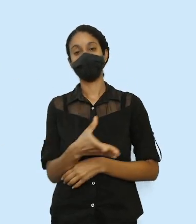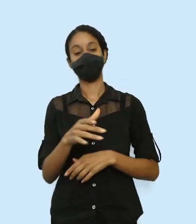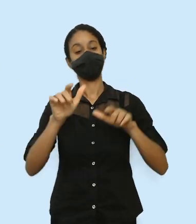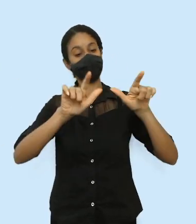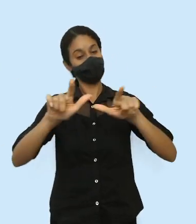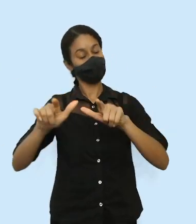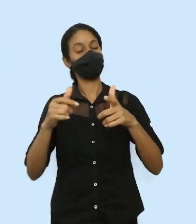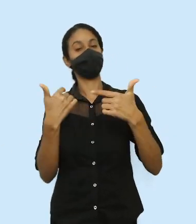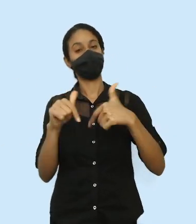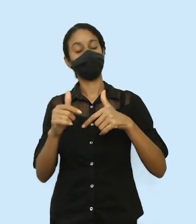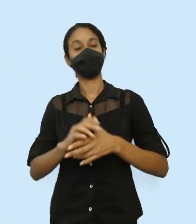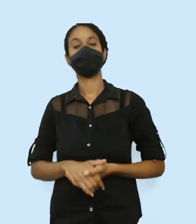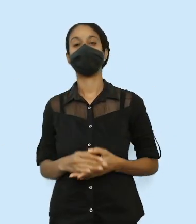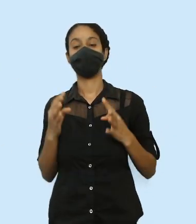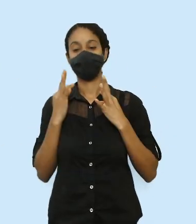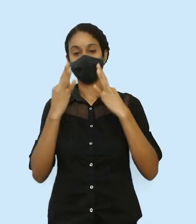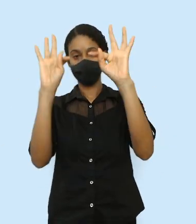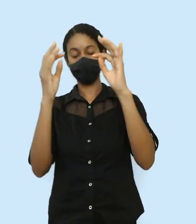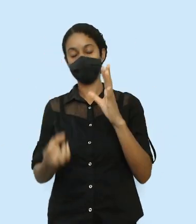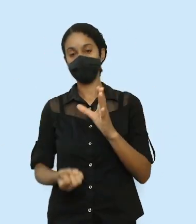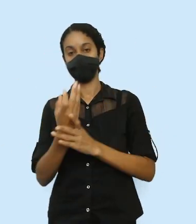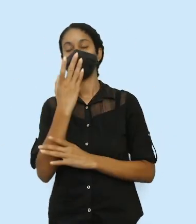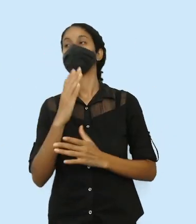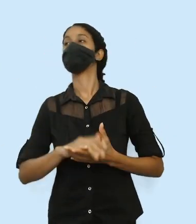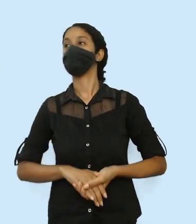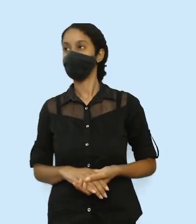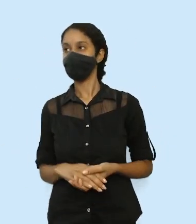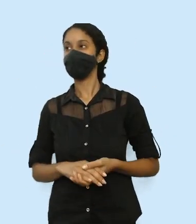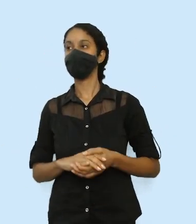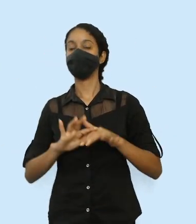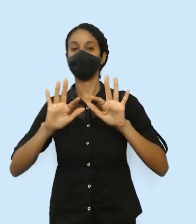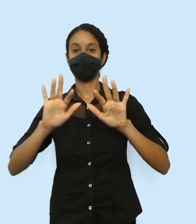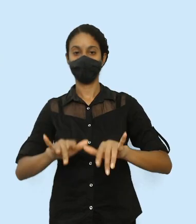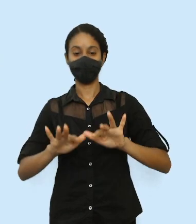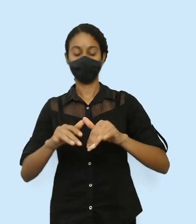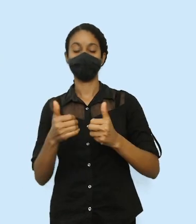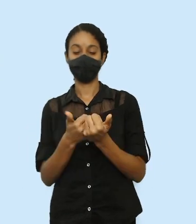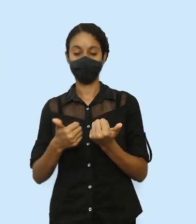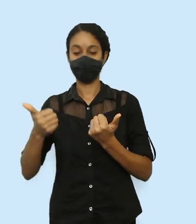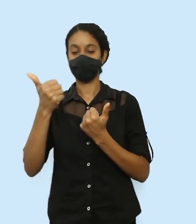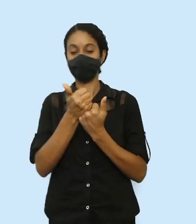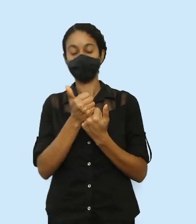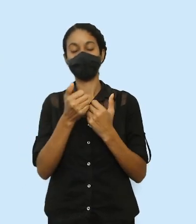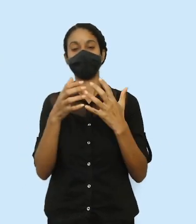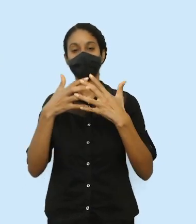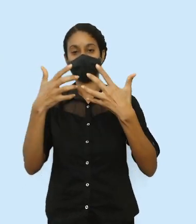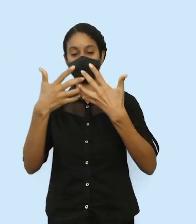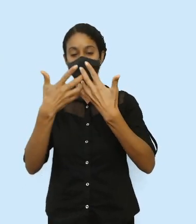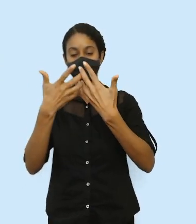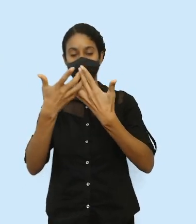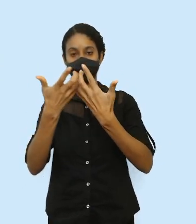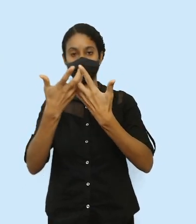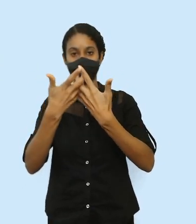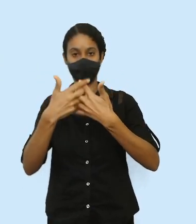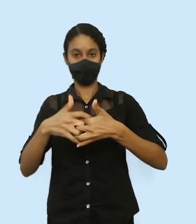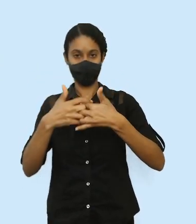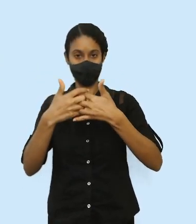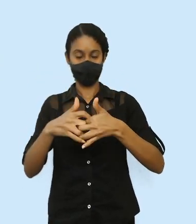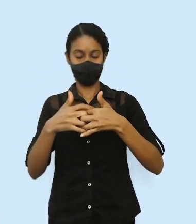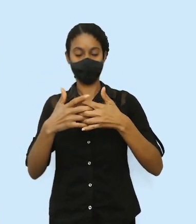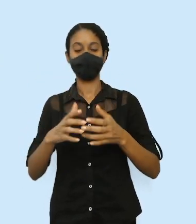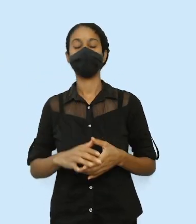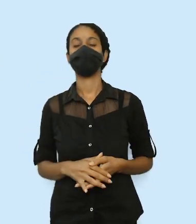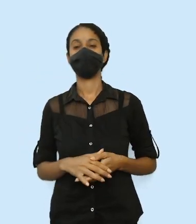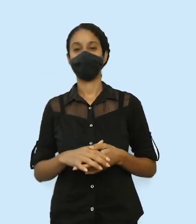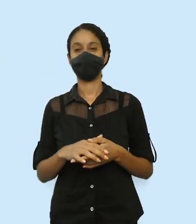de trabalho. Então, essa tecnologia que surge aí, que é a máquina substituindo o homem, ela não só foi pensada pelo próprio homem,